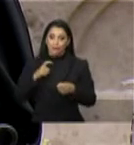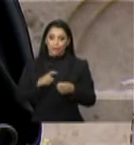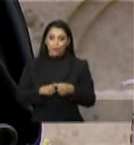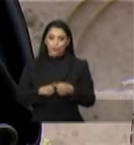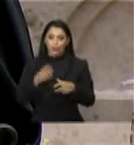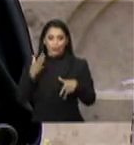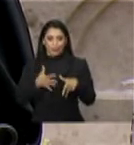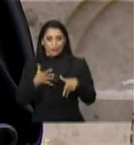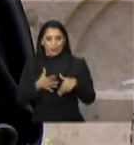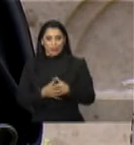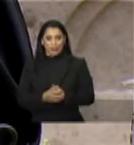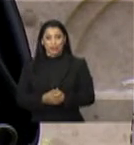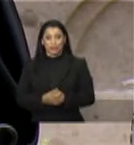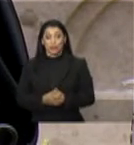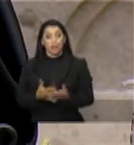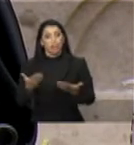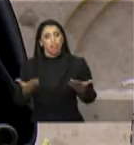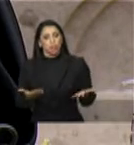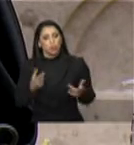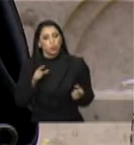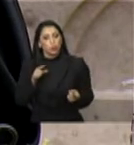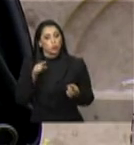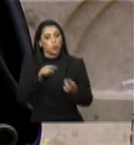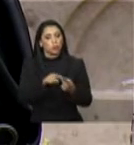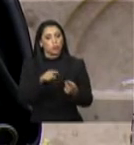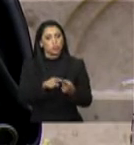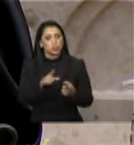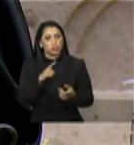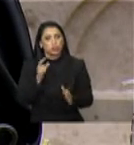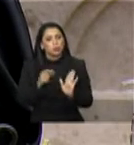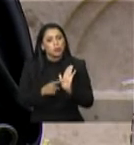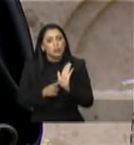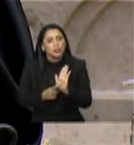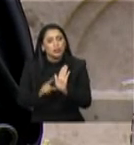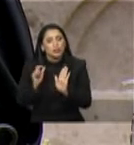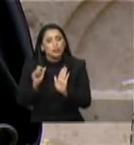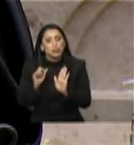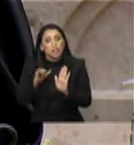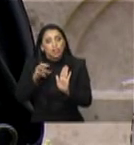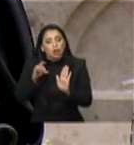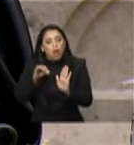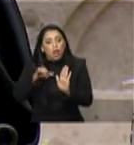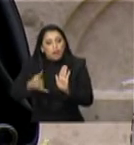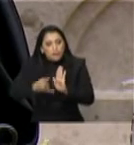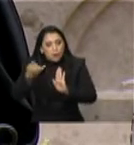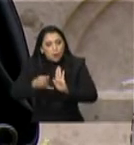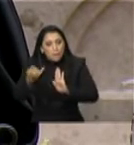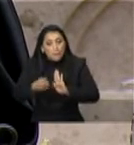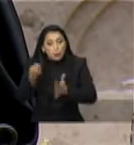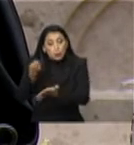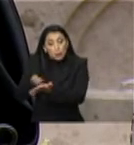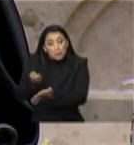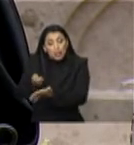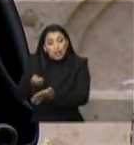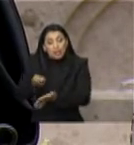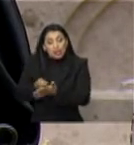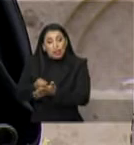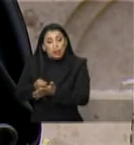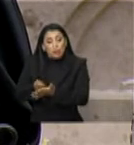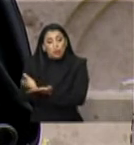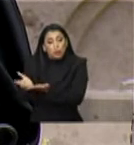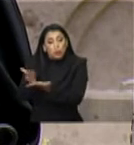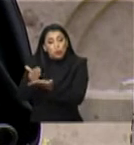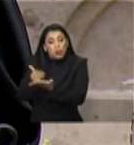que a situação o objeto da zona de reposição unidade dizia com a questão da existência do IOF em relação ao pagamento ou ao Resgate